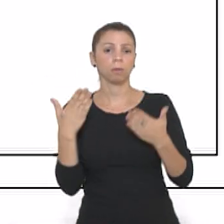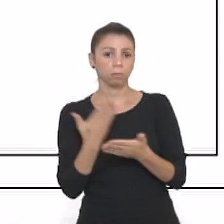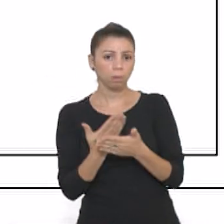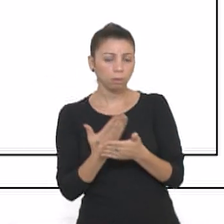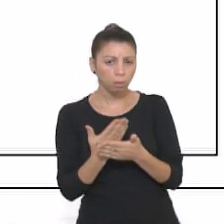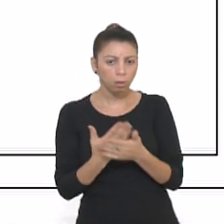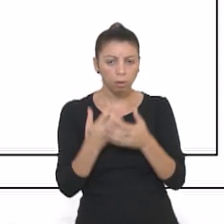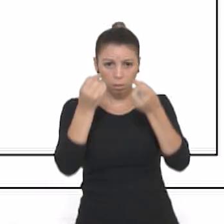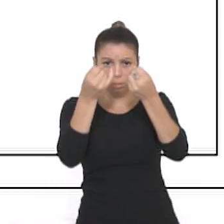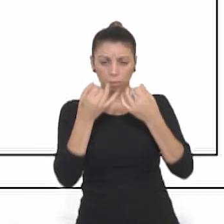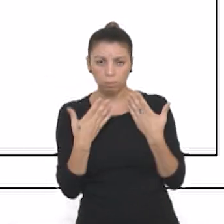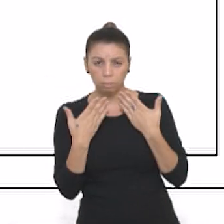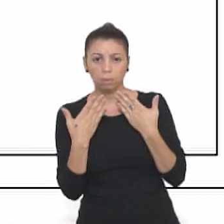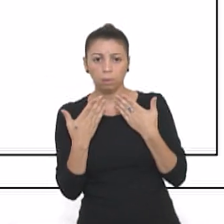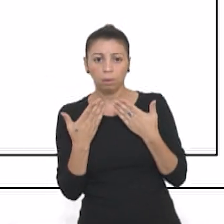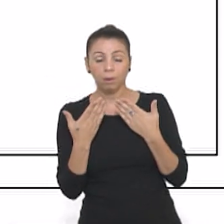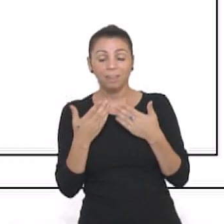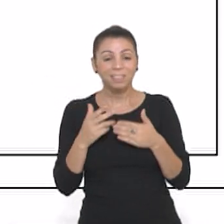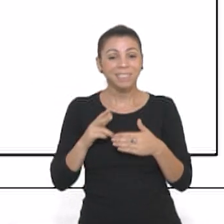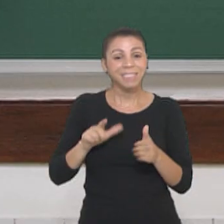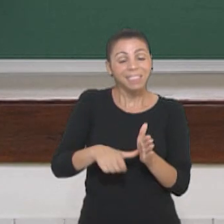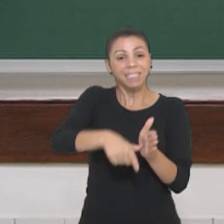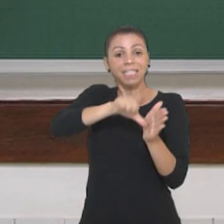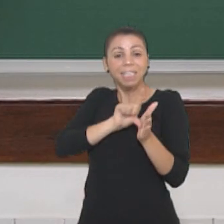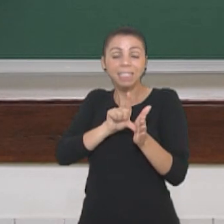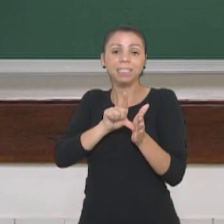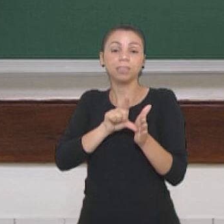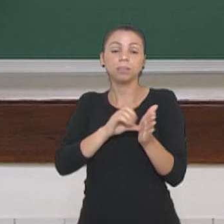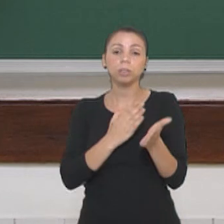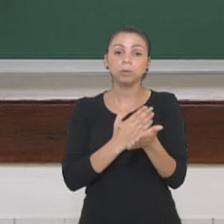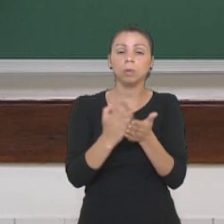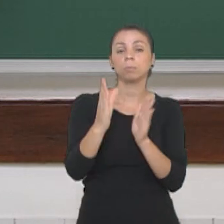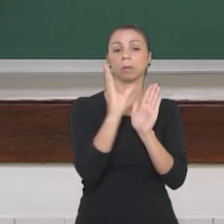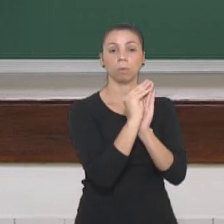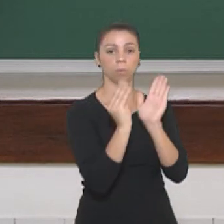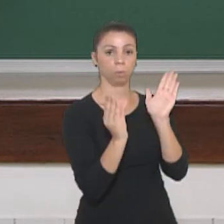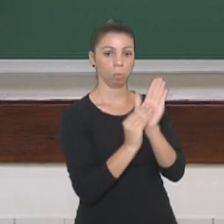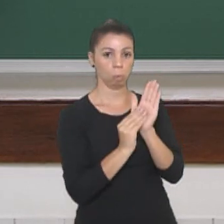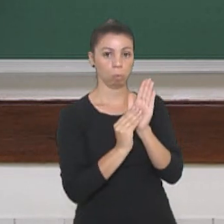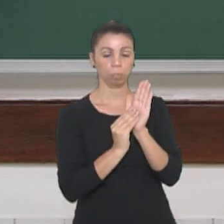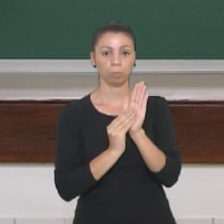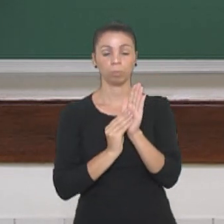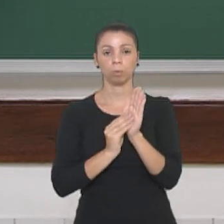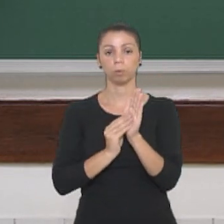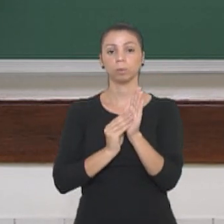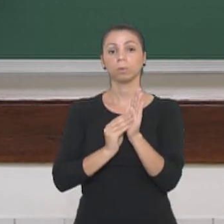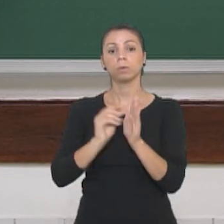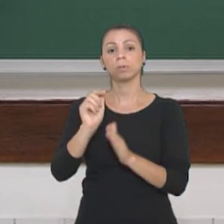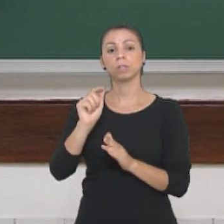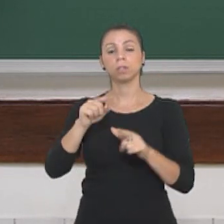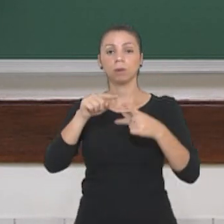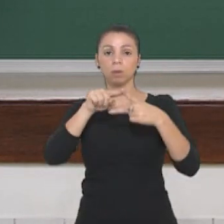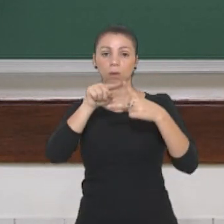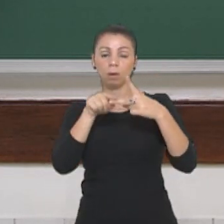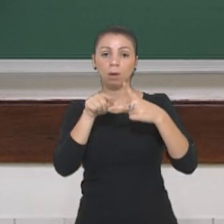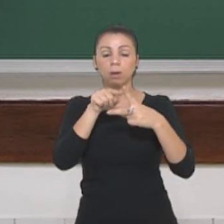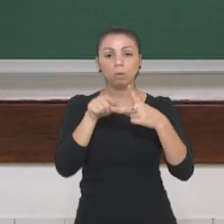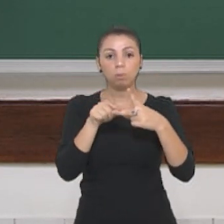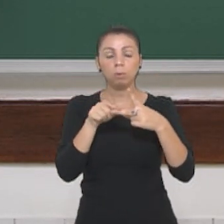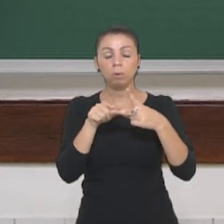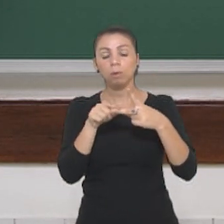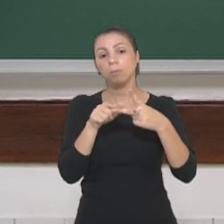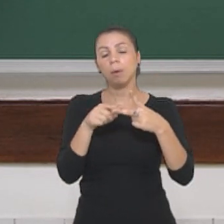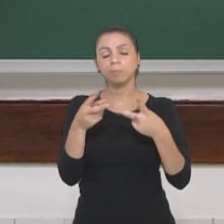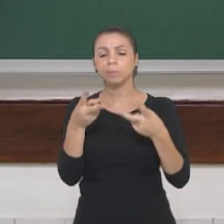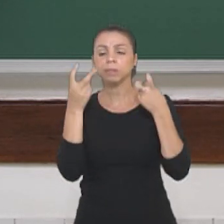passadas, eu expliquei antes de entrar em ângulos, como que eu posso identificar no nosso dia a dia um ângulo retângulo. Por exemplo,